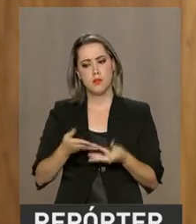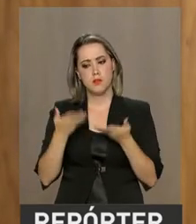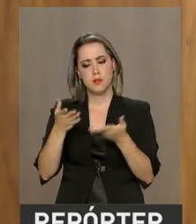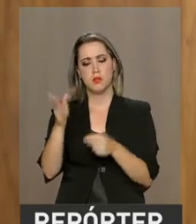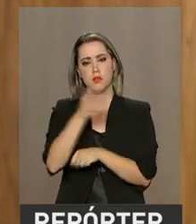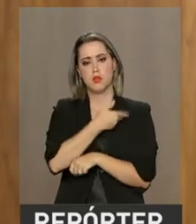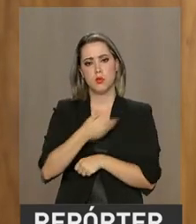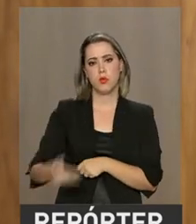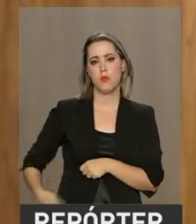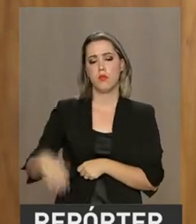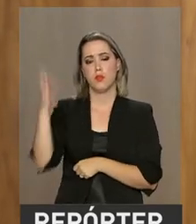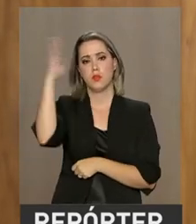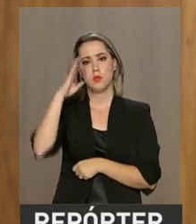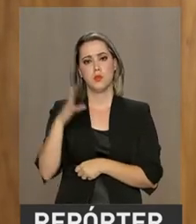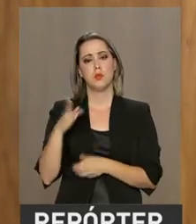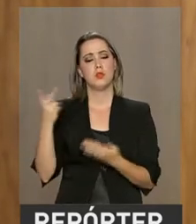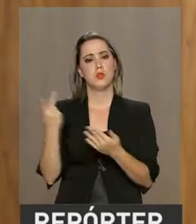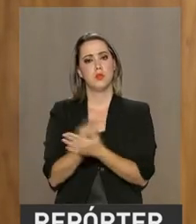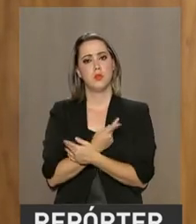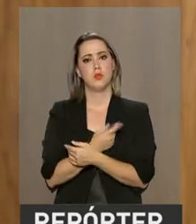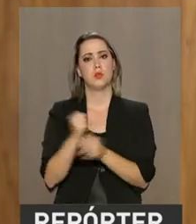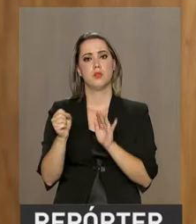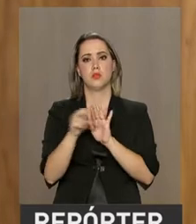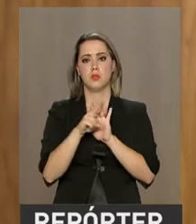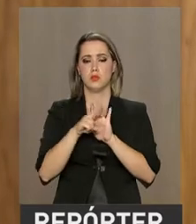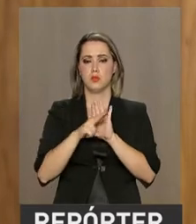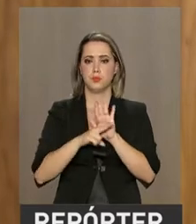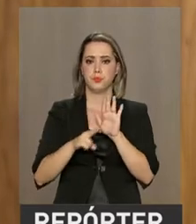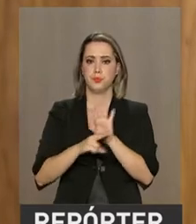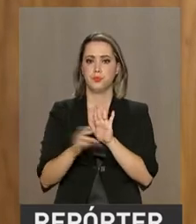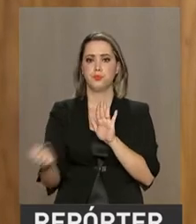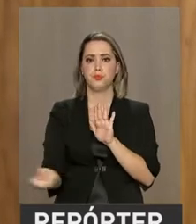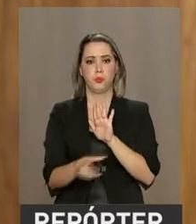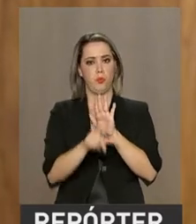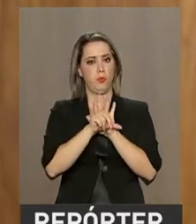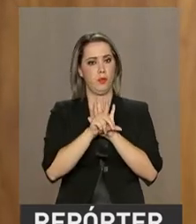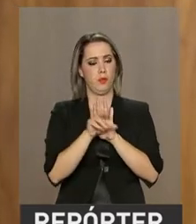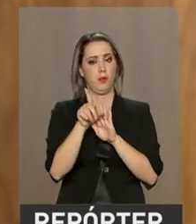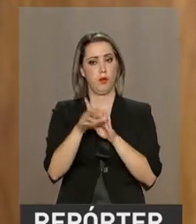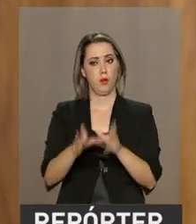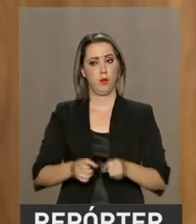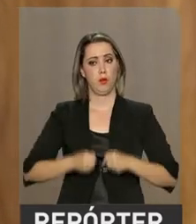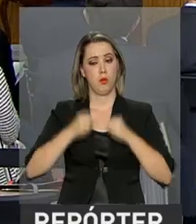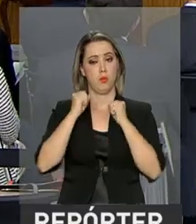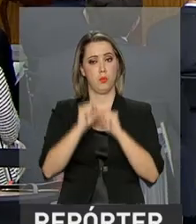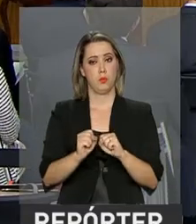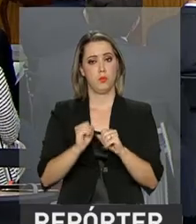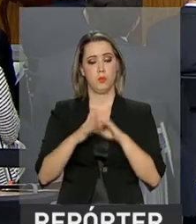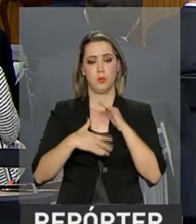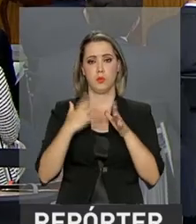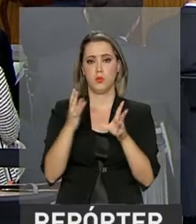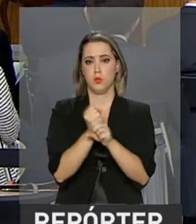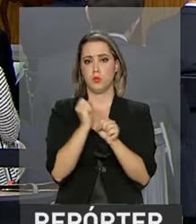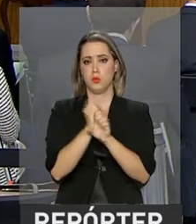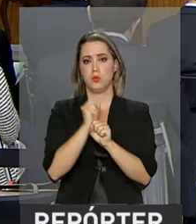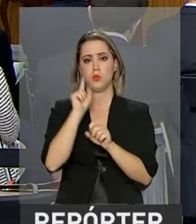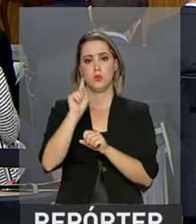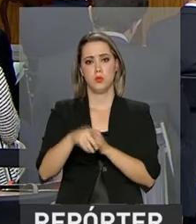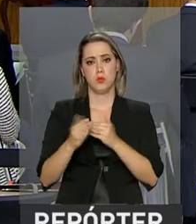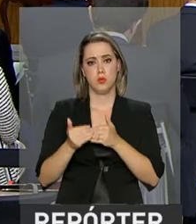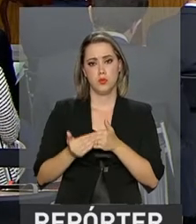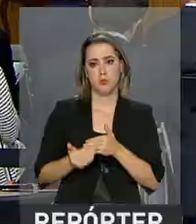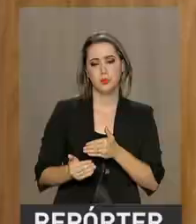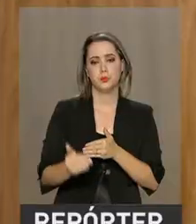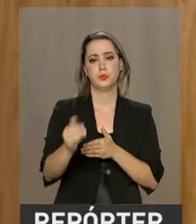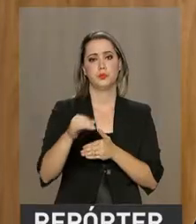pelas reformas que estão sendo promovidas e disse que a sustentabilidade das contas públicas é chave para o